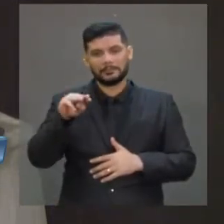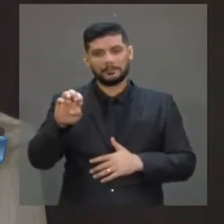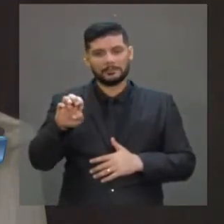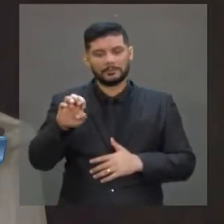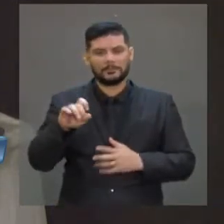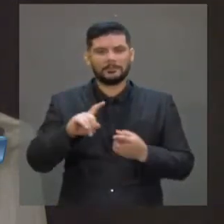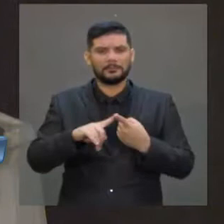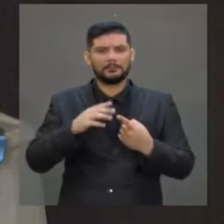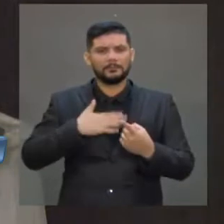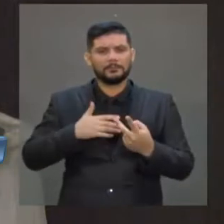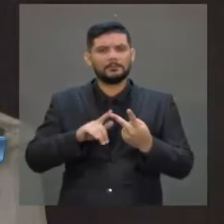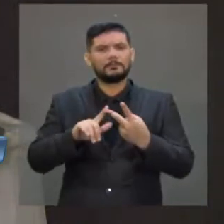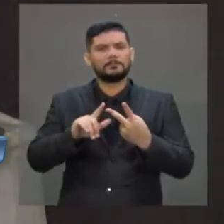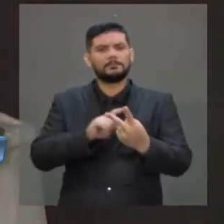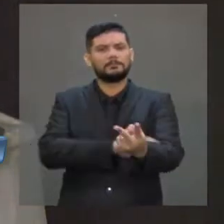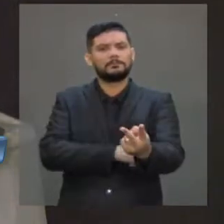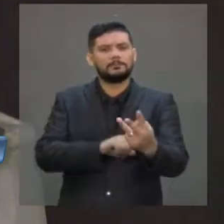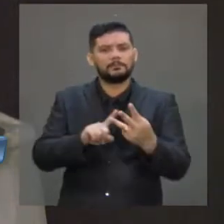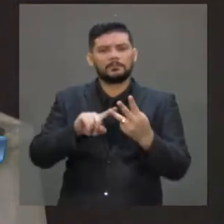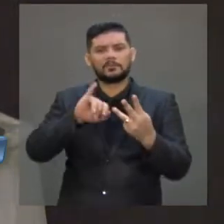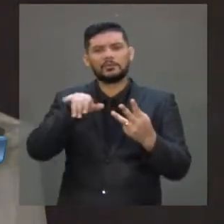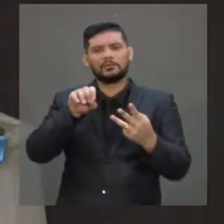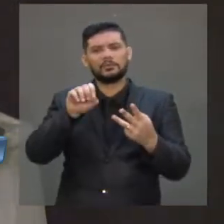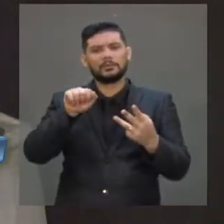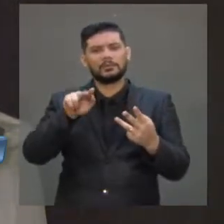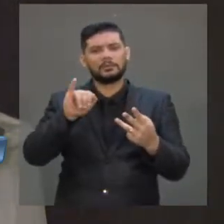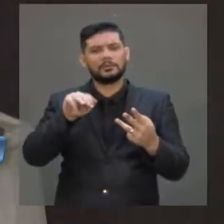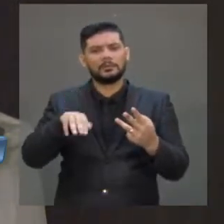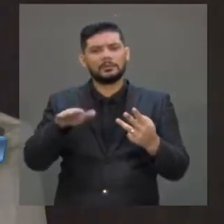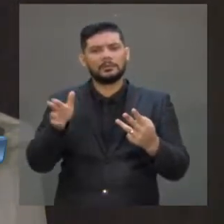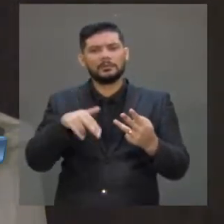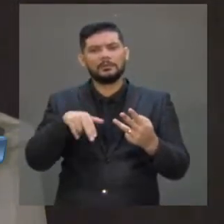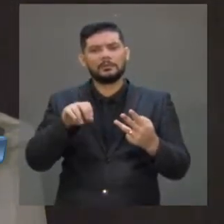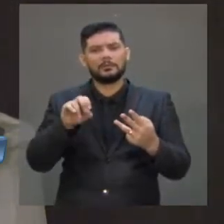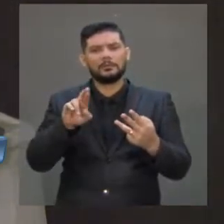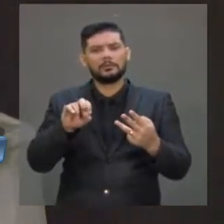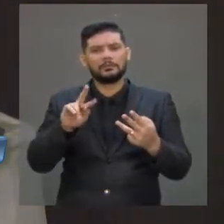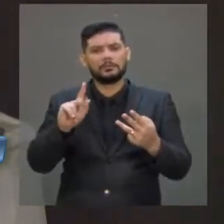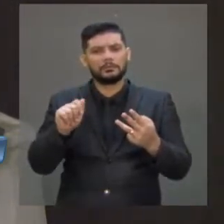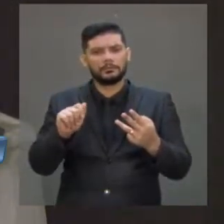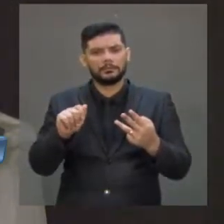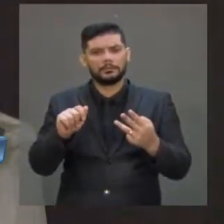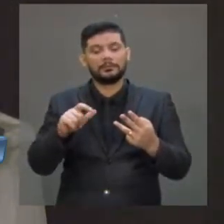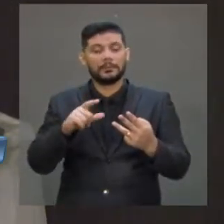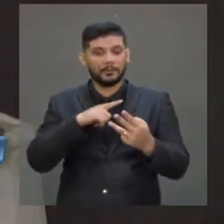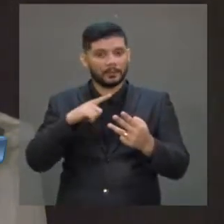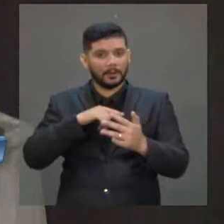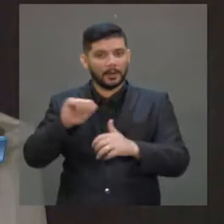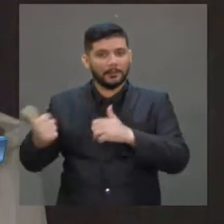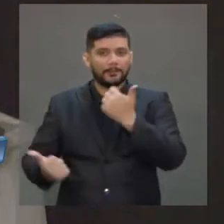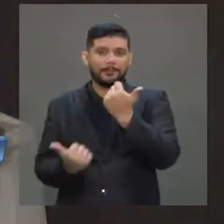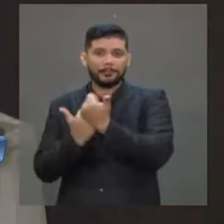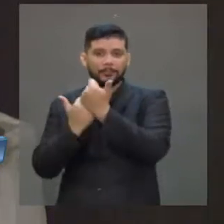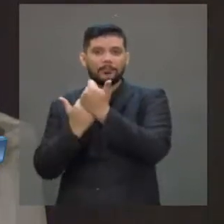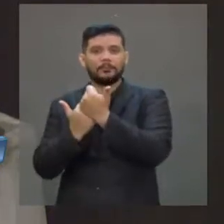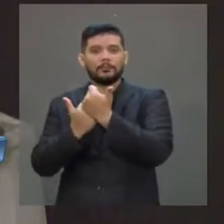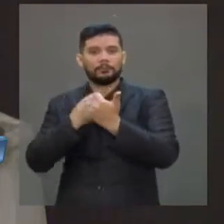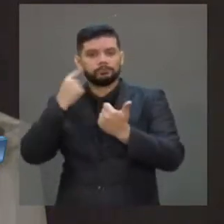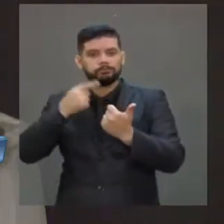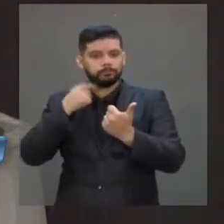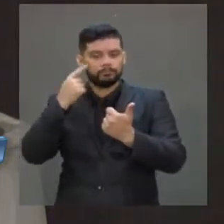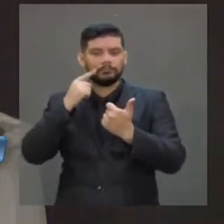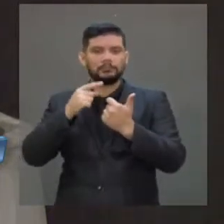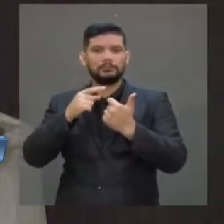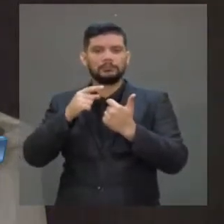Noronha, ele tem recebido apoio os mais variados, tanto na esfera jurídica, como de saúde pública, como